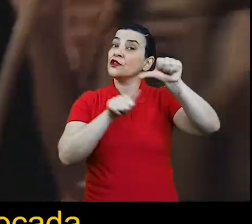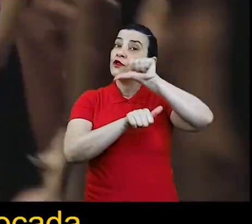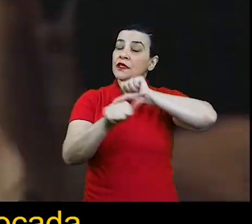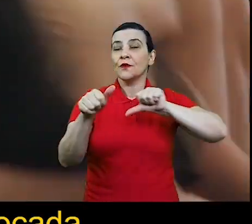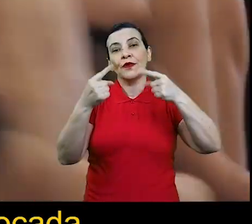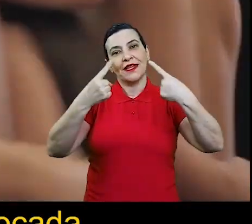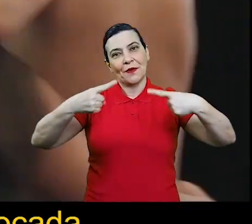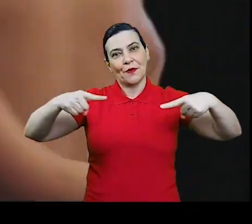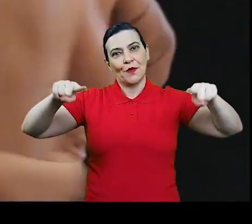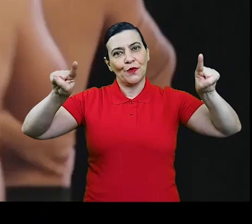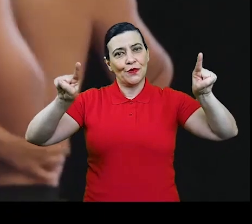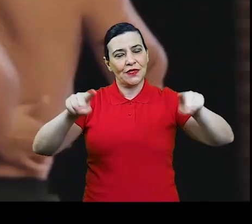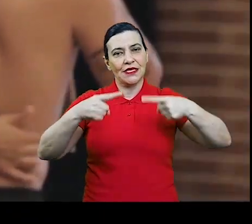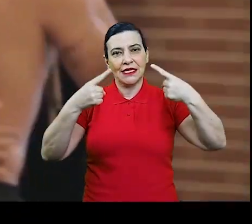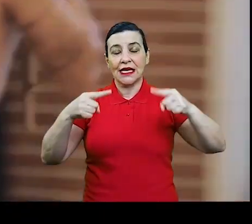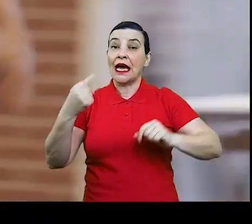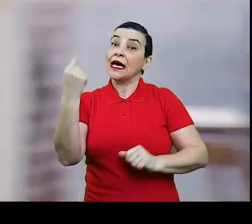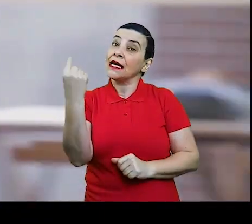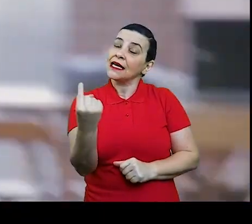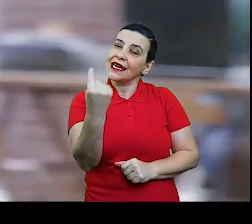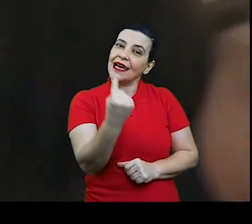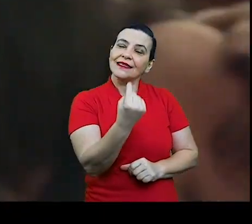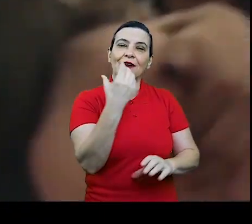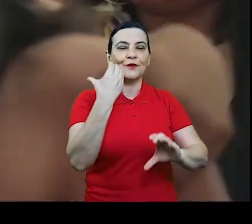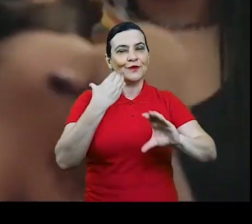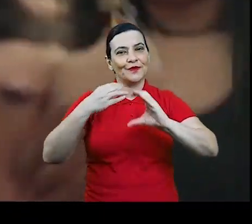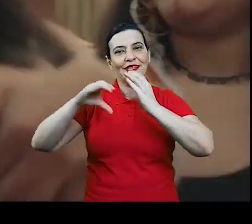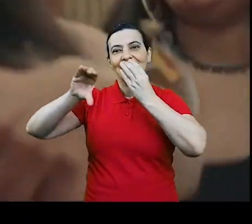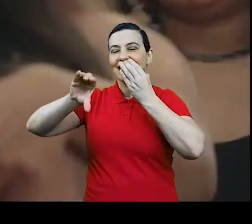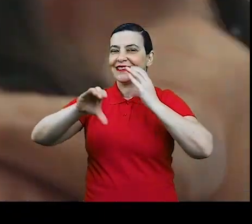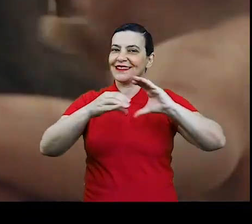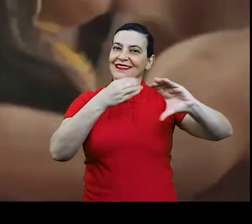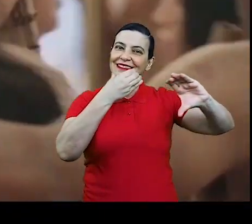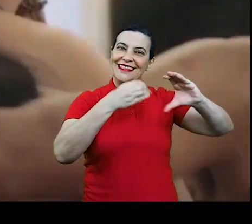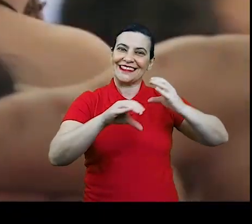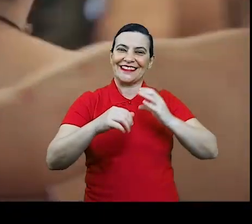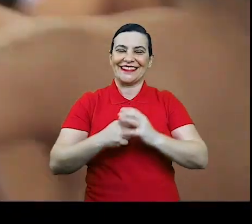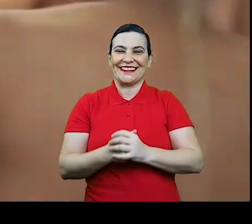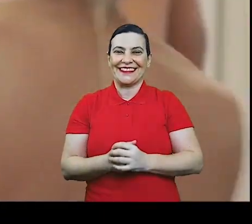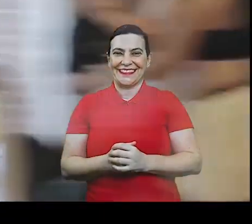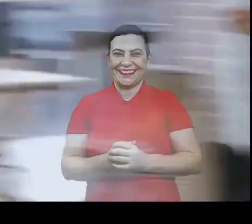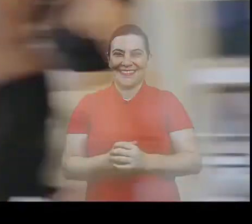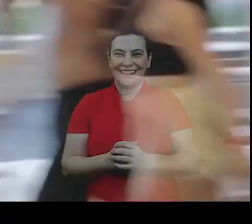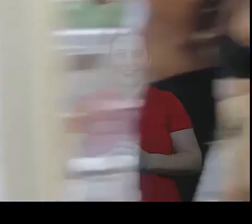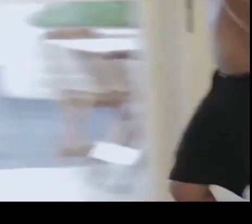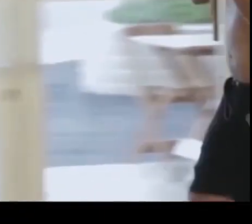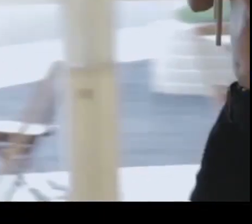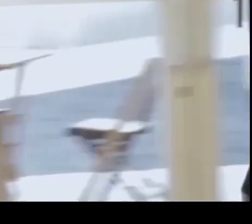melodia tocada, porque cada etnia tem seu canto, né? Tem seu canto próprio.